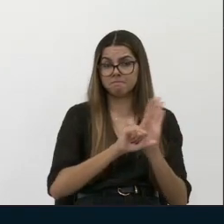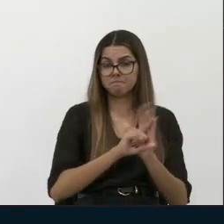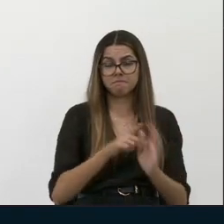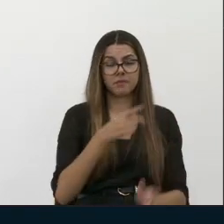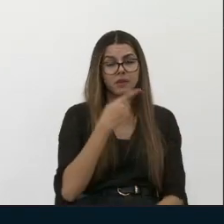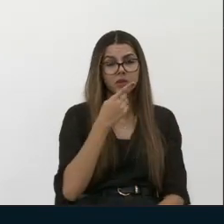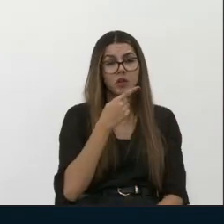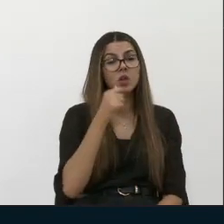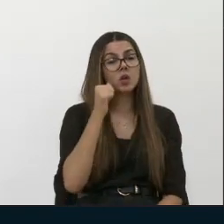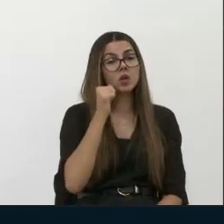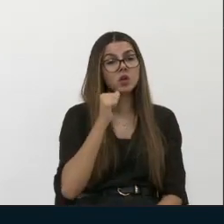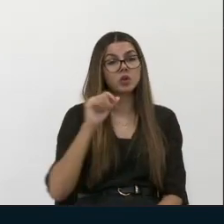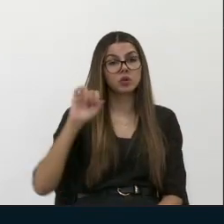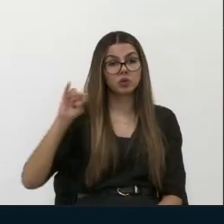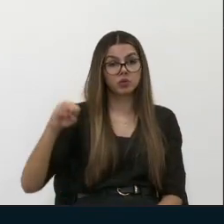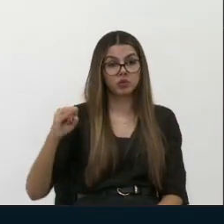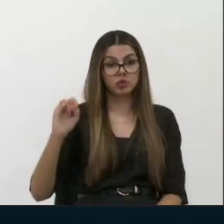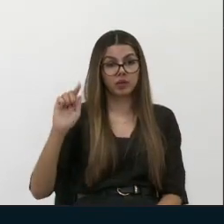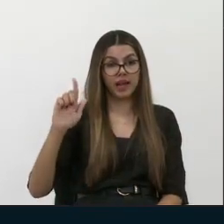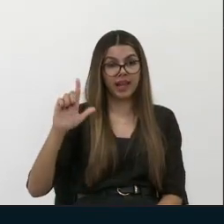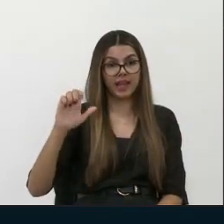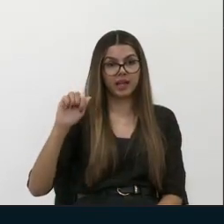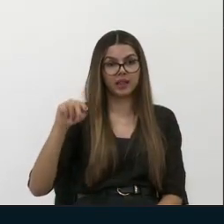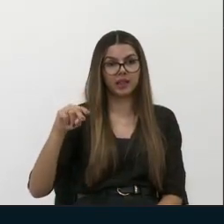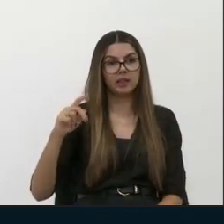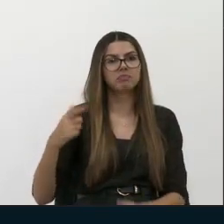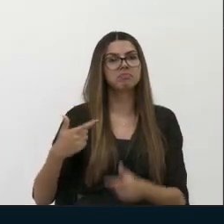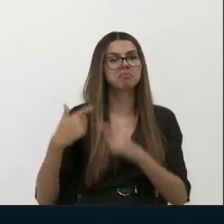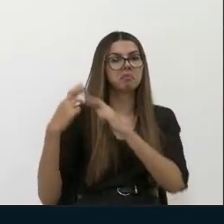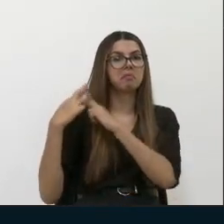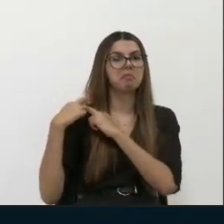senhora. Juliana, corrupta.